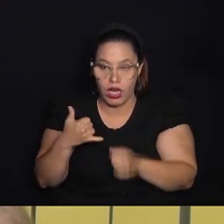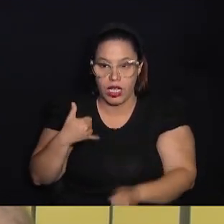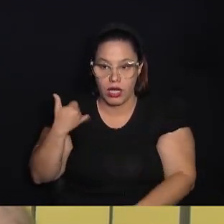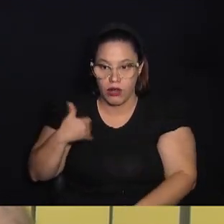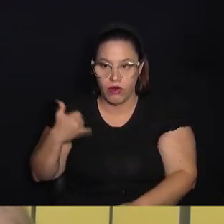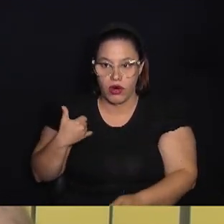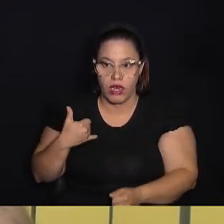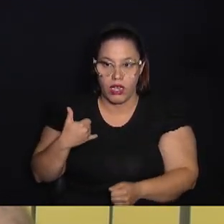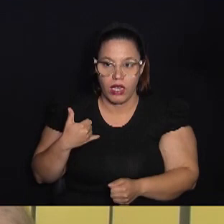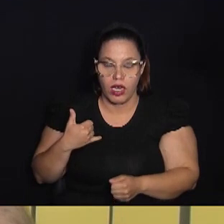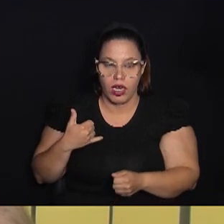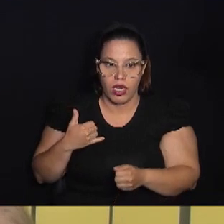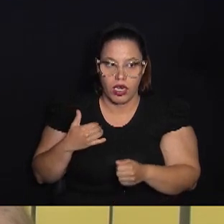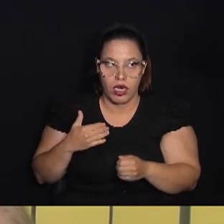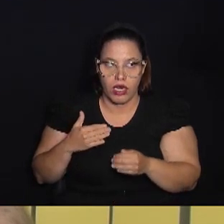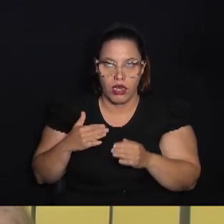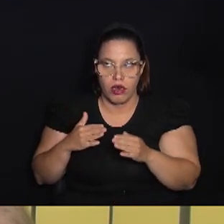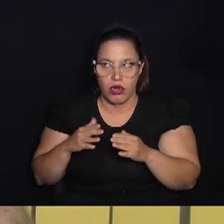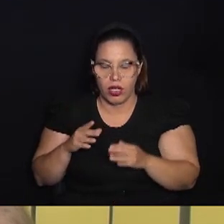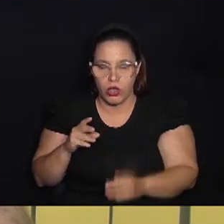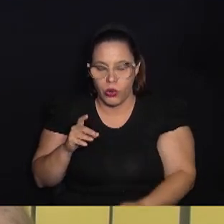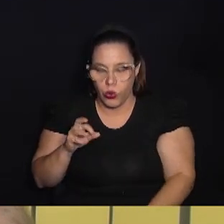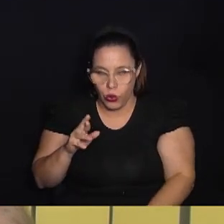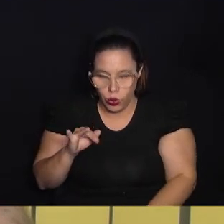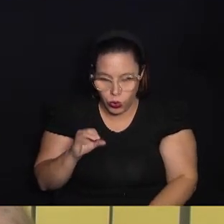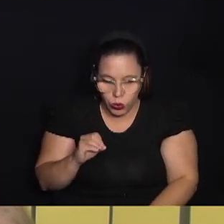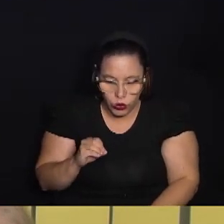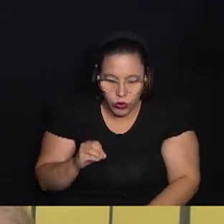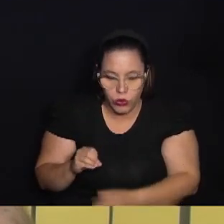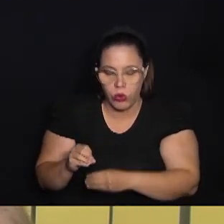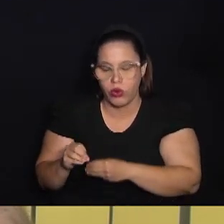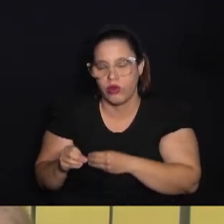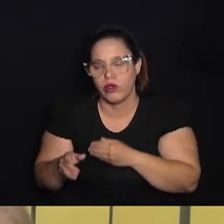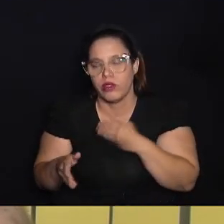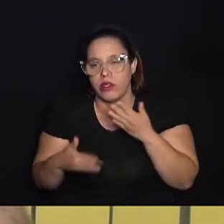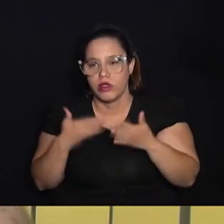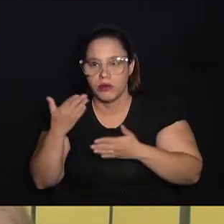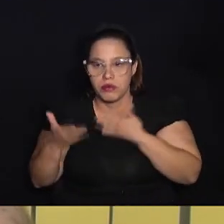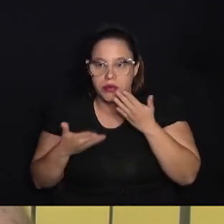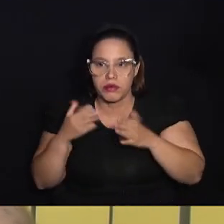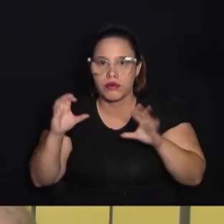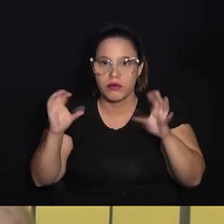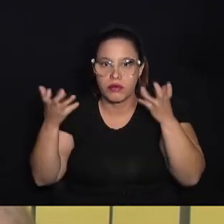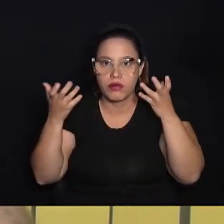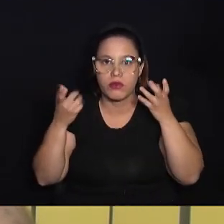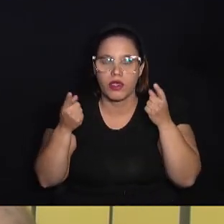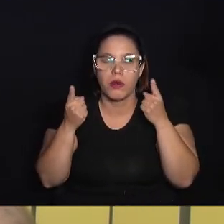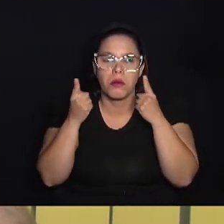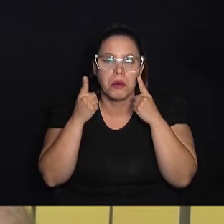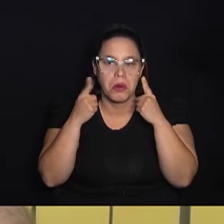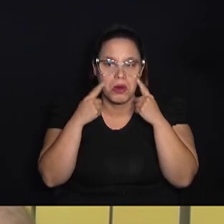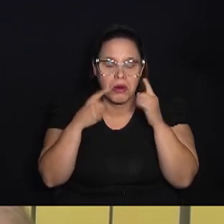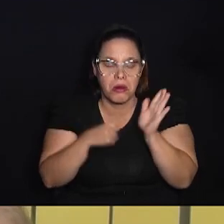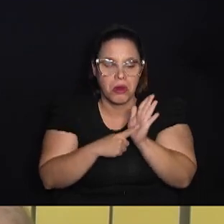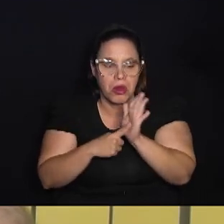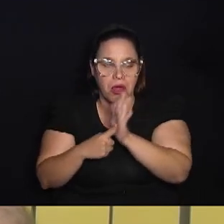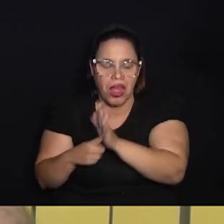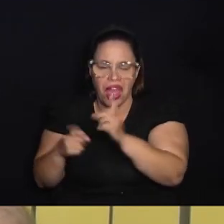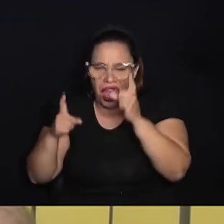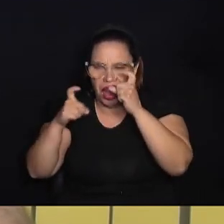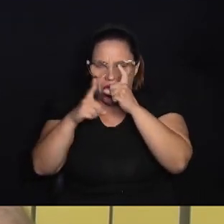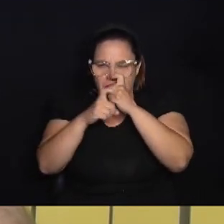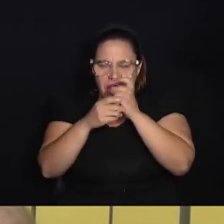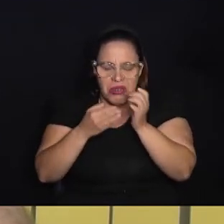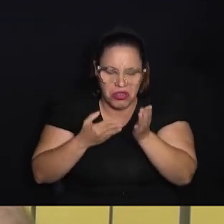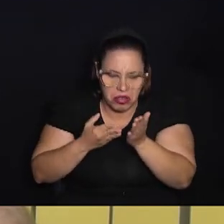né então foi era a mesma era a mesma comemoração então eu subi para mostrar pras pessoas a altura que é e a dificuldade que se tem para